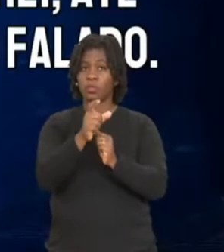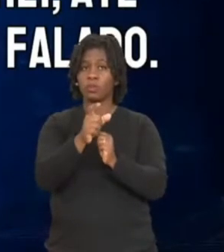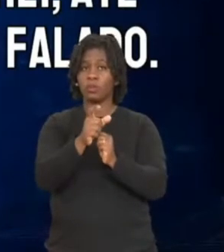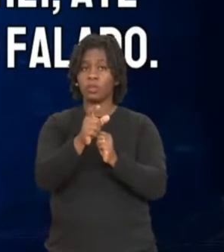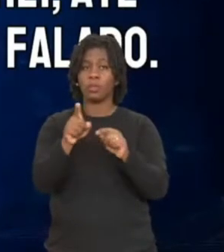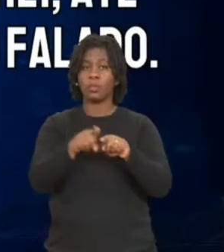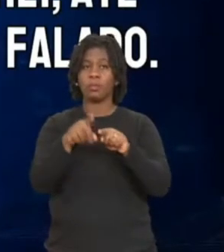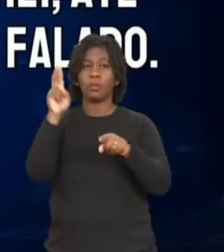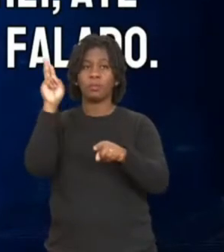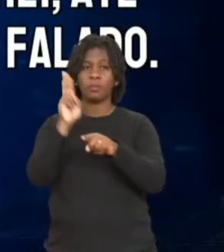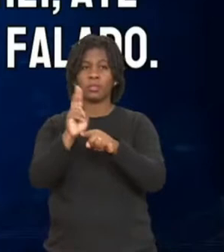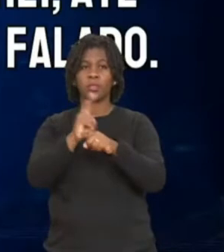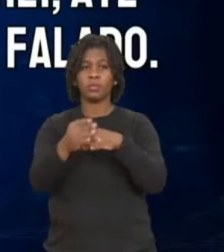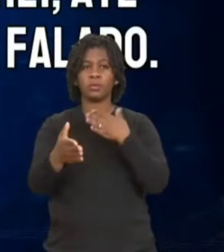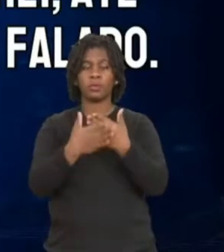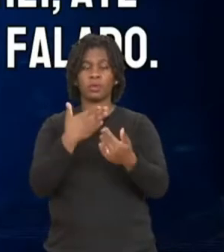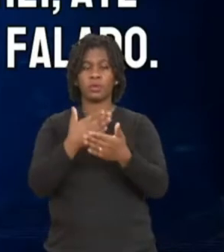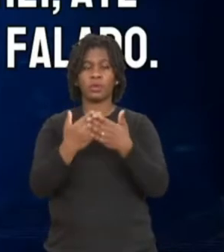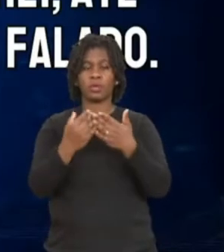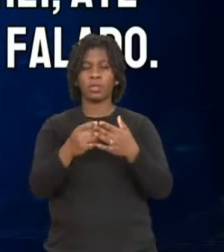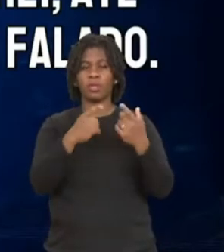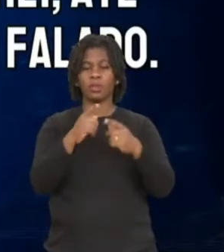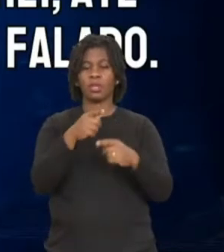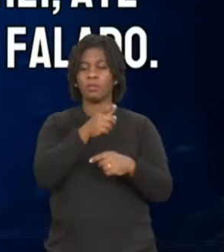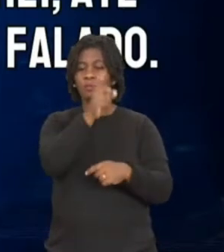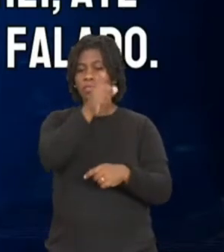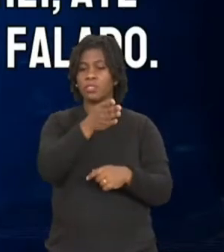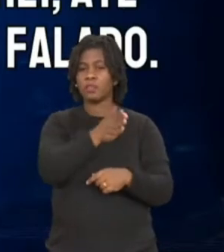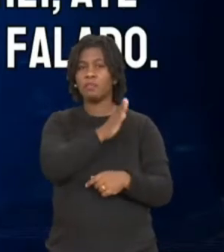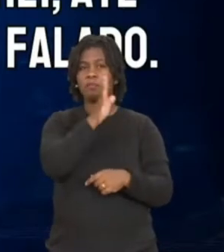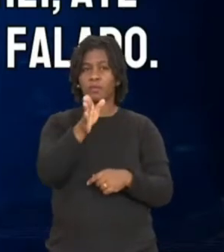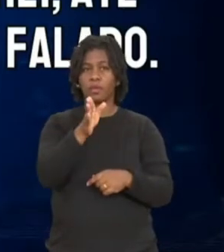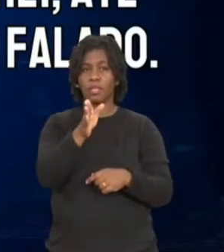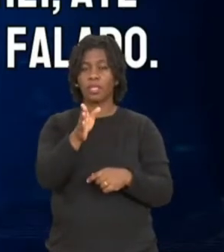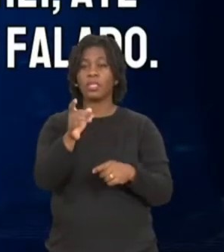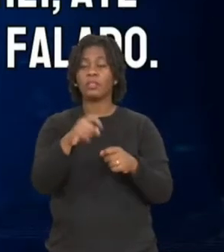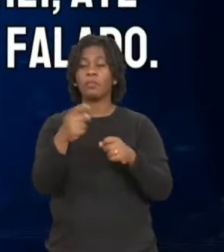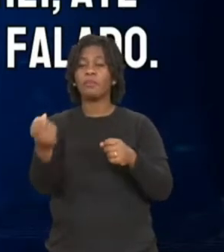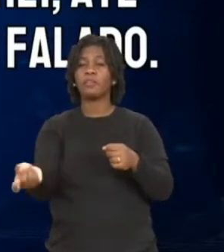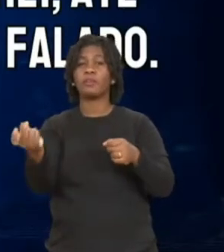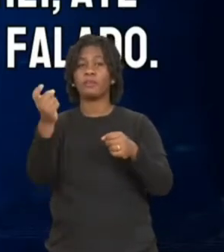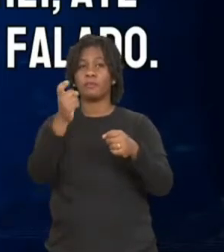fores, e te farei tornar a esta terra,